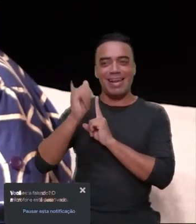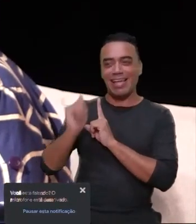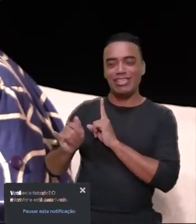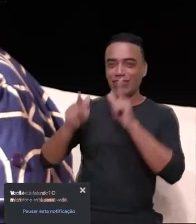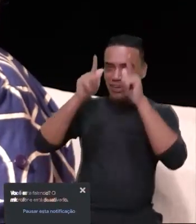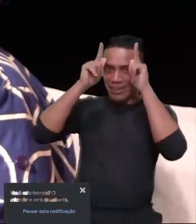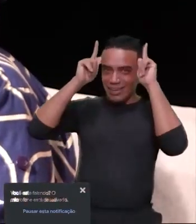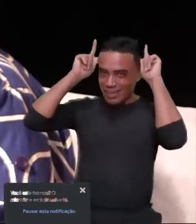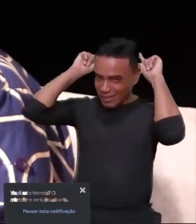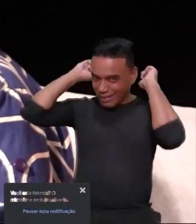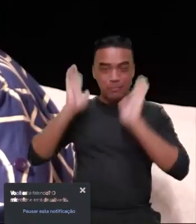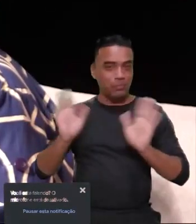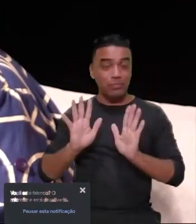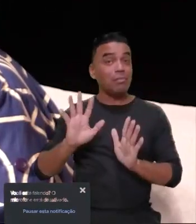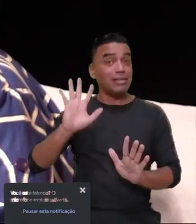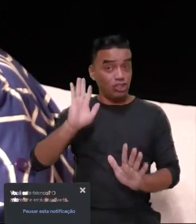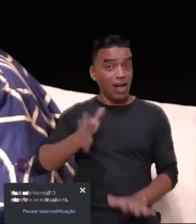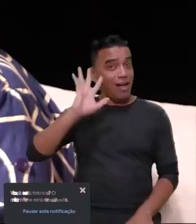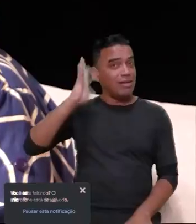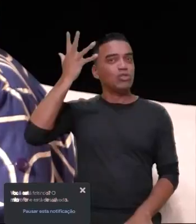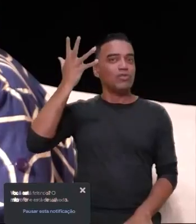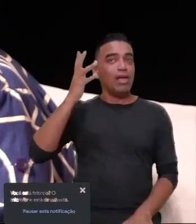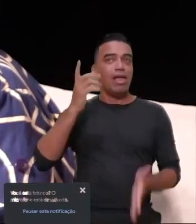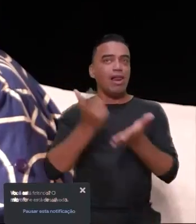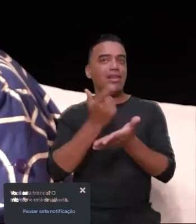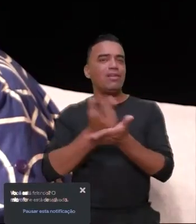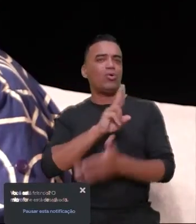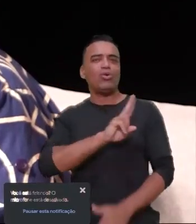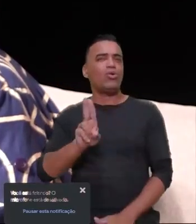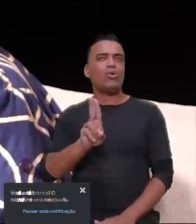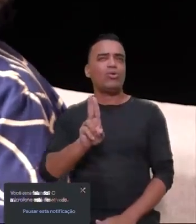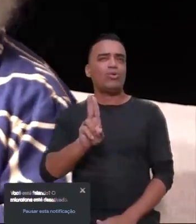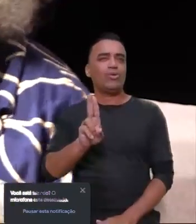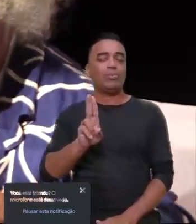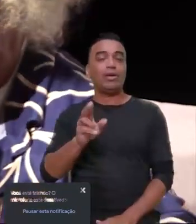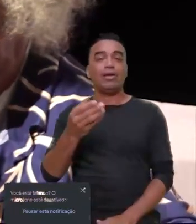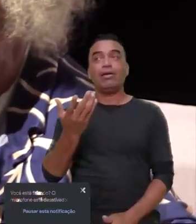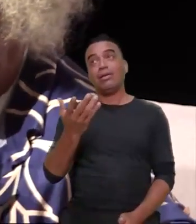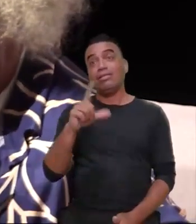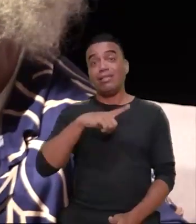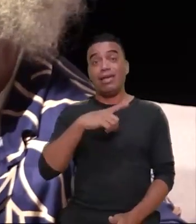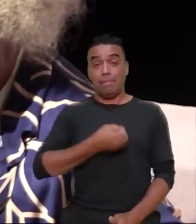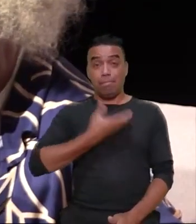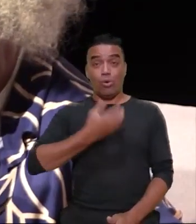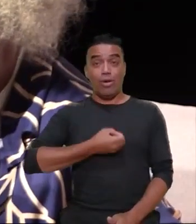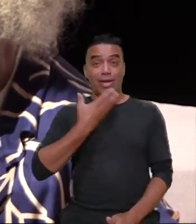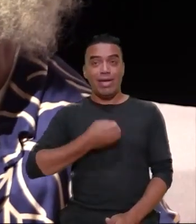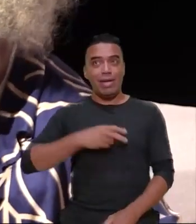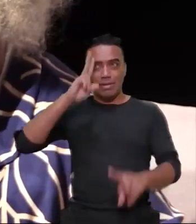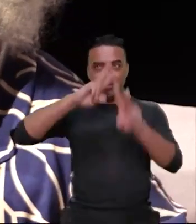narrativas gregas. Mas aí eu já resolvi. O livro deve chamar... Como tem esse Poemas